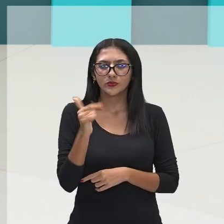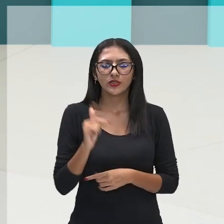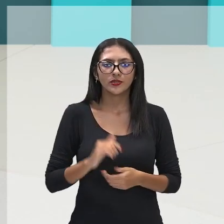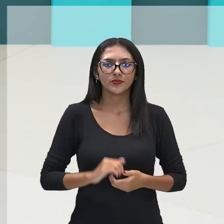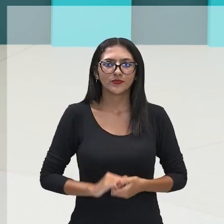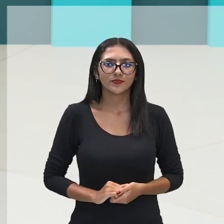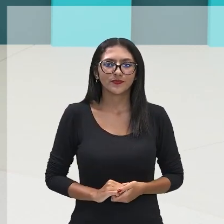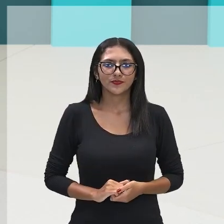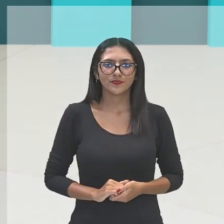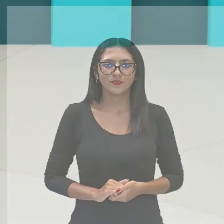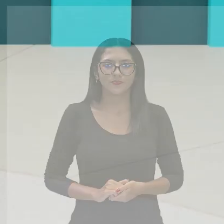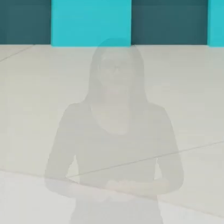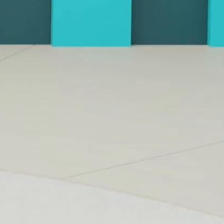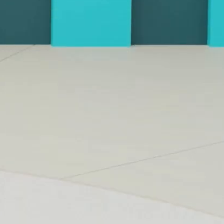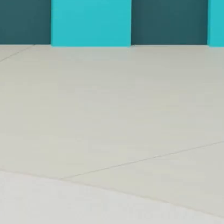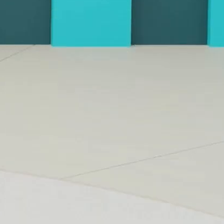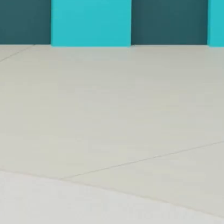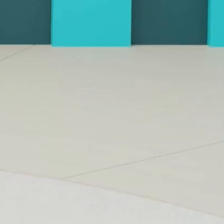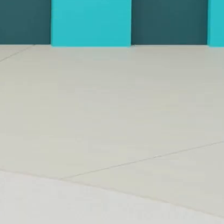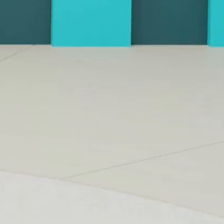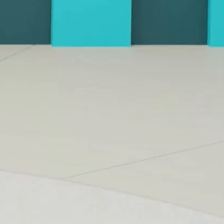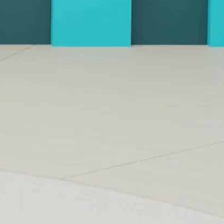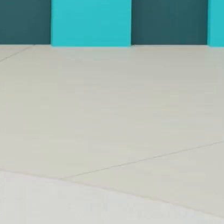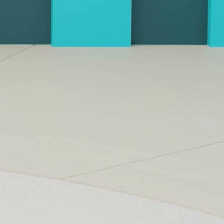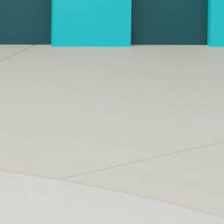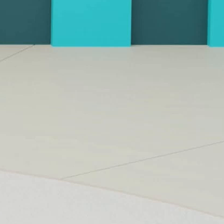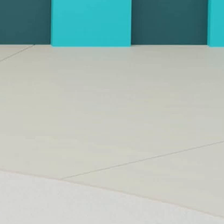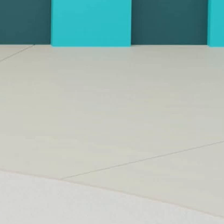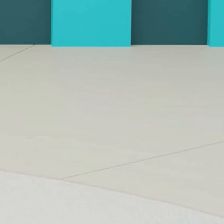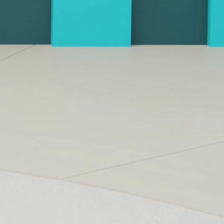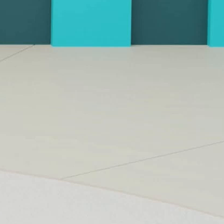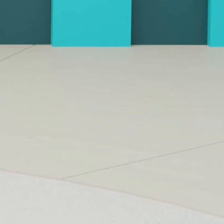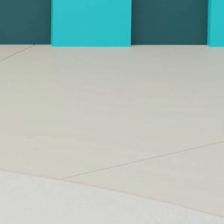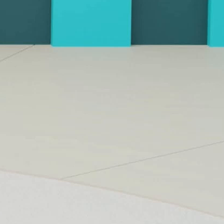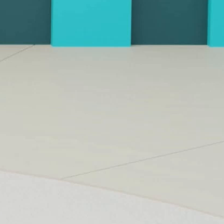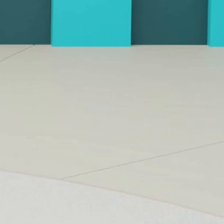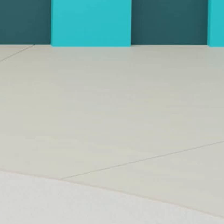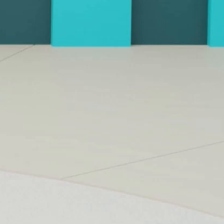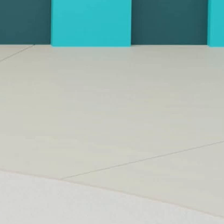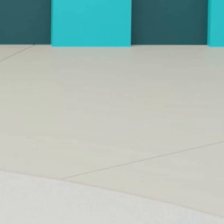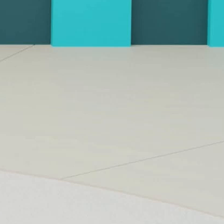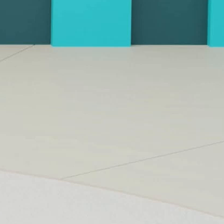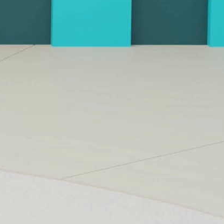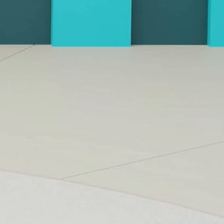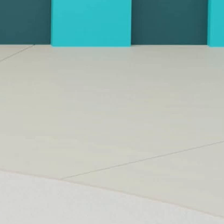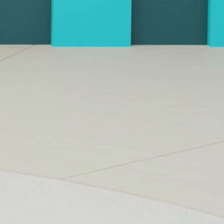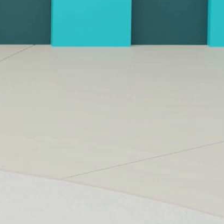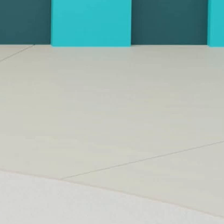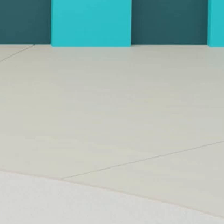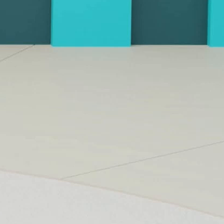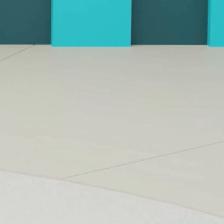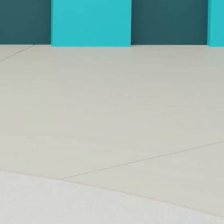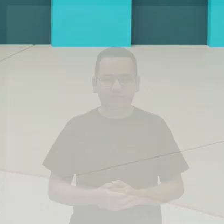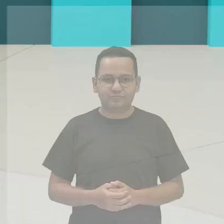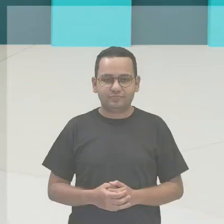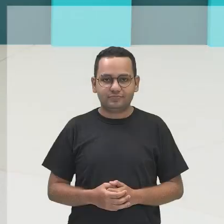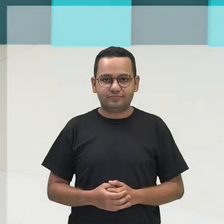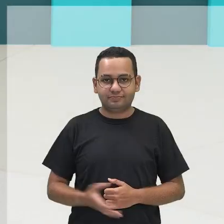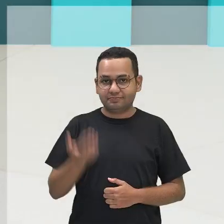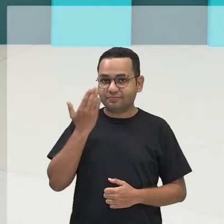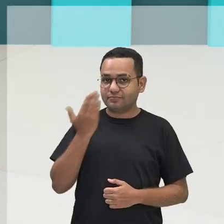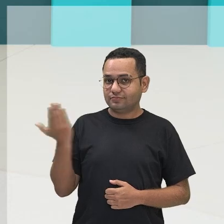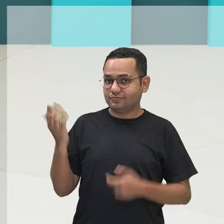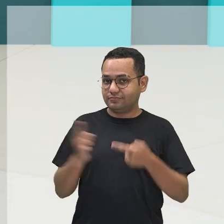invariação, né, que nós dizemos. Por que não varia? Então, veja. O menino de que gosto mora no Rio de Janeiro. Então, veja